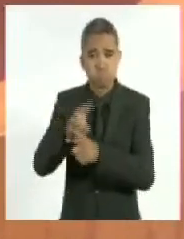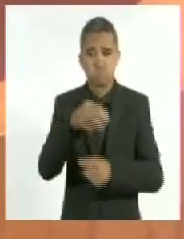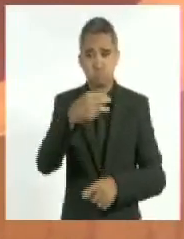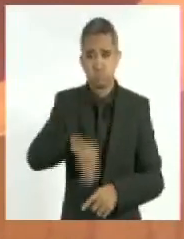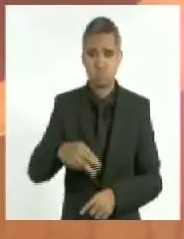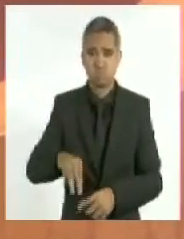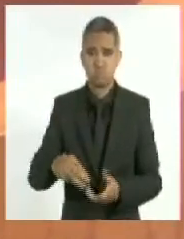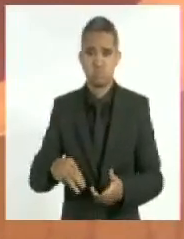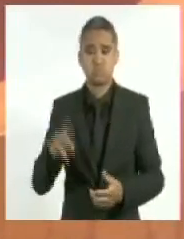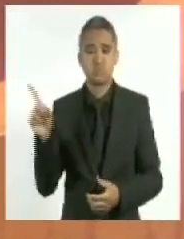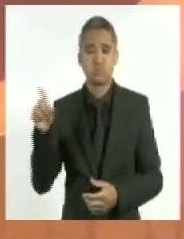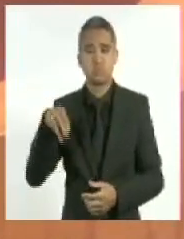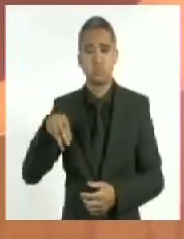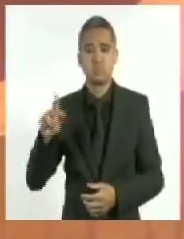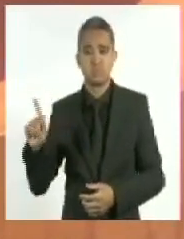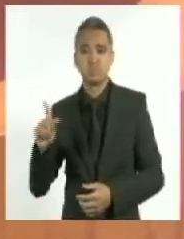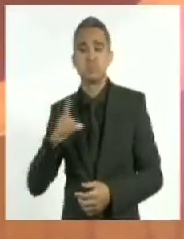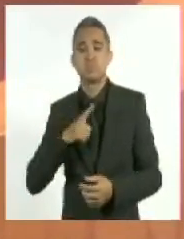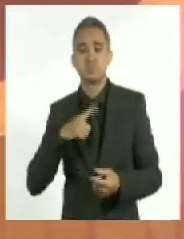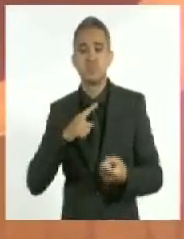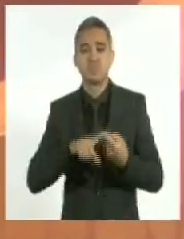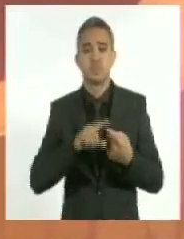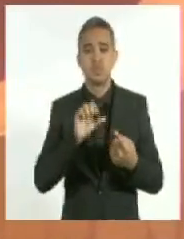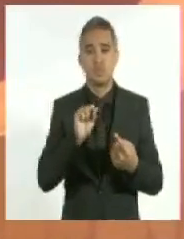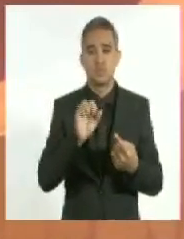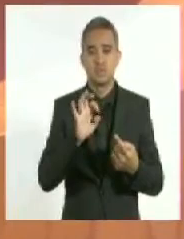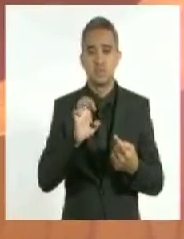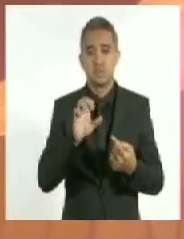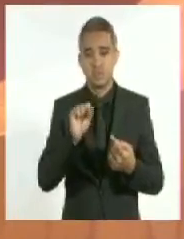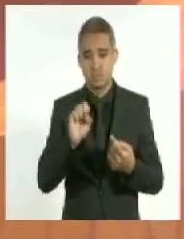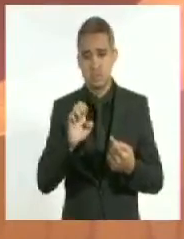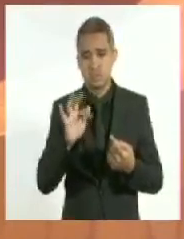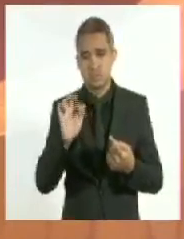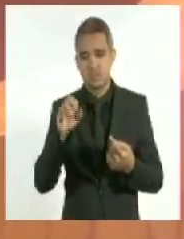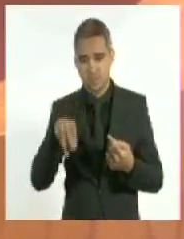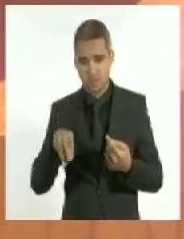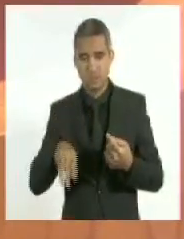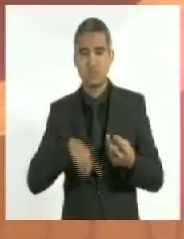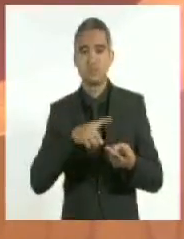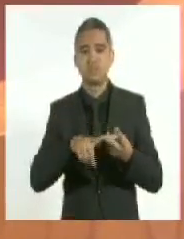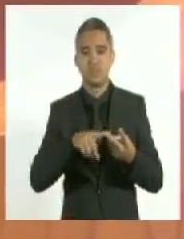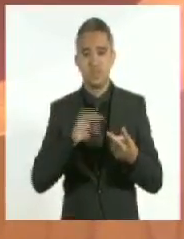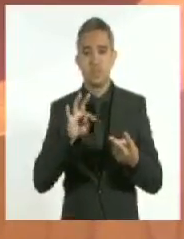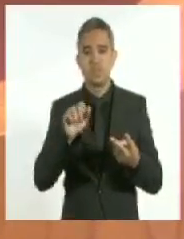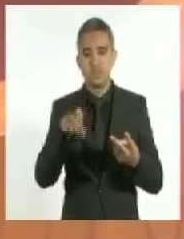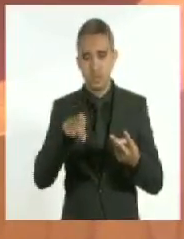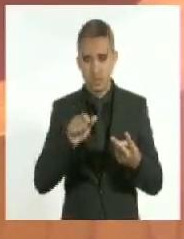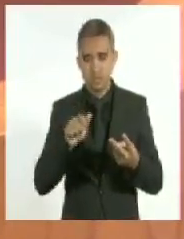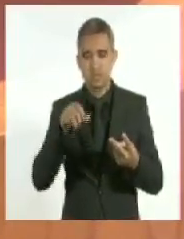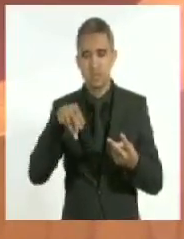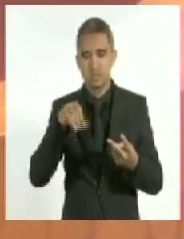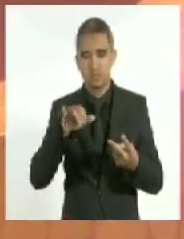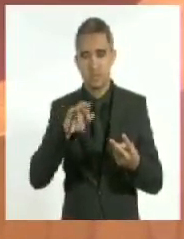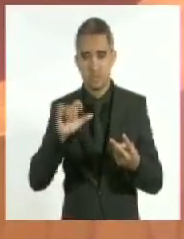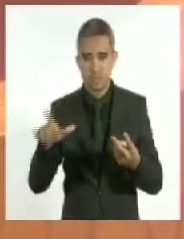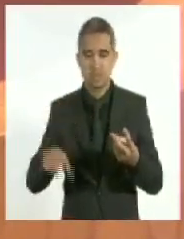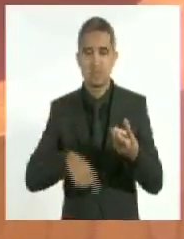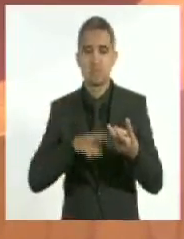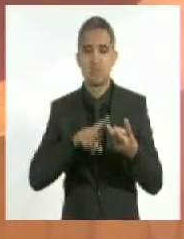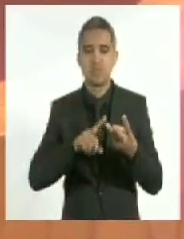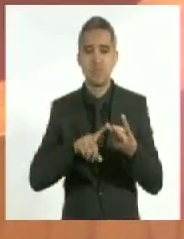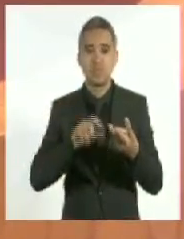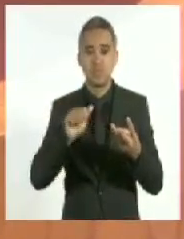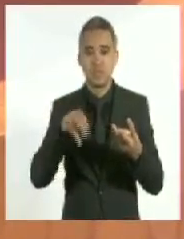Gerais recebe o CEFEM e recebe a taxa mineral. Pará recebe o CEFEM e recebe a taxa mineral. Amapá recebe o CEFEM e recebe a